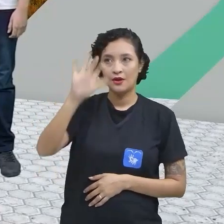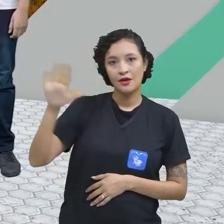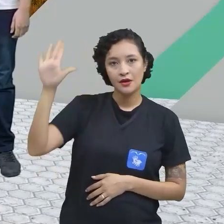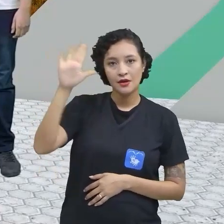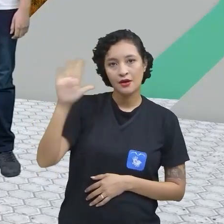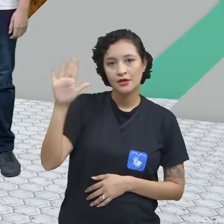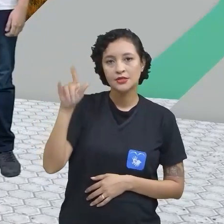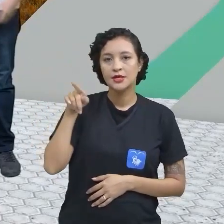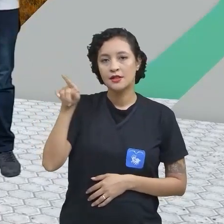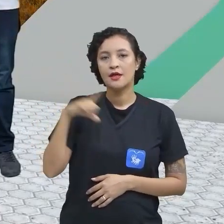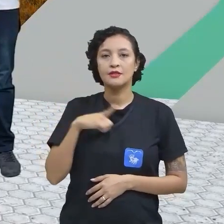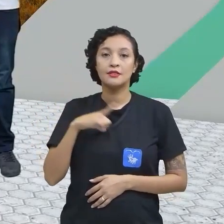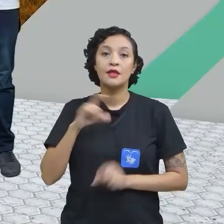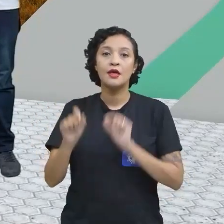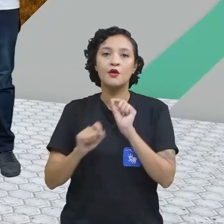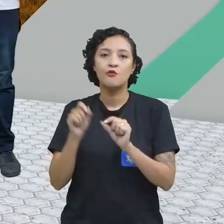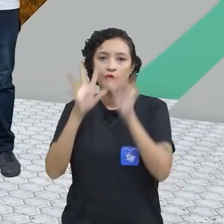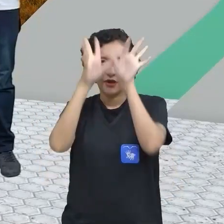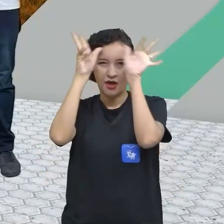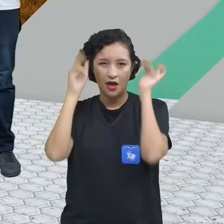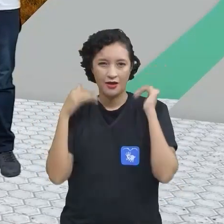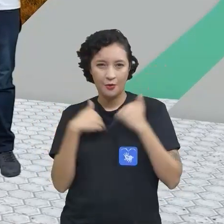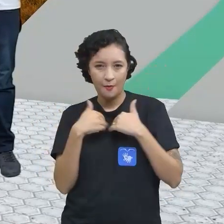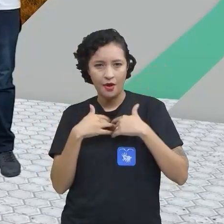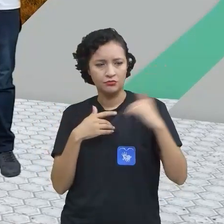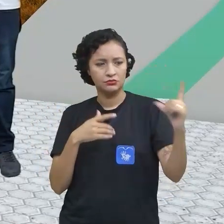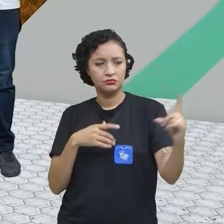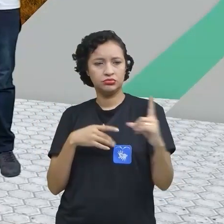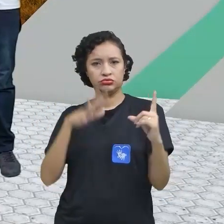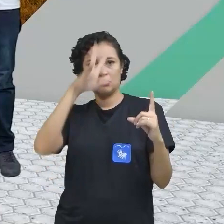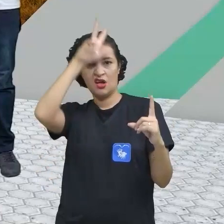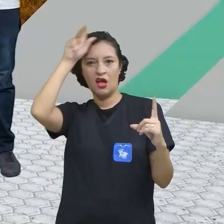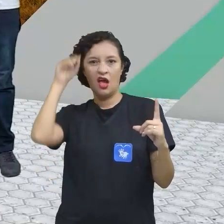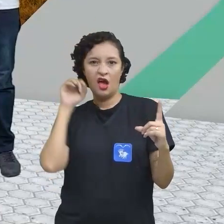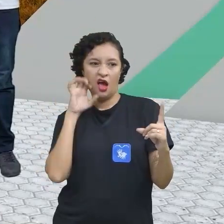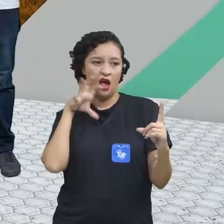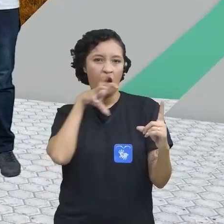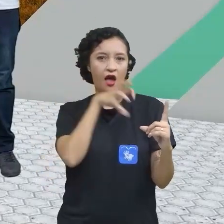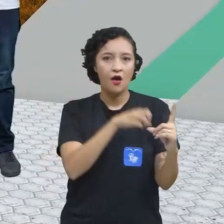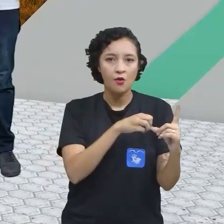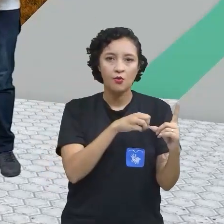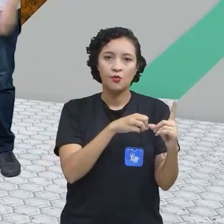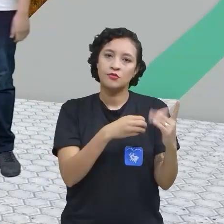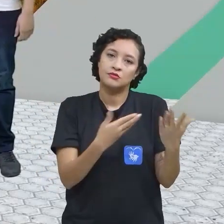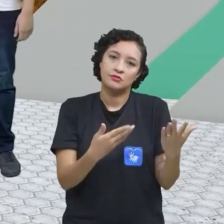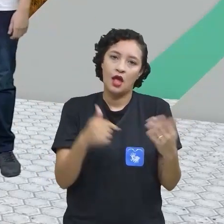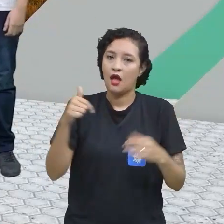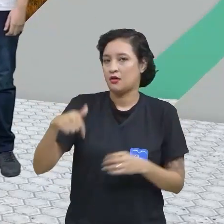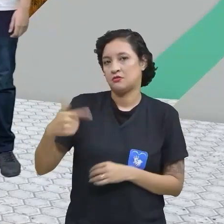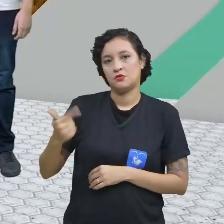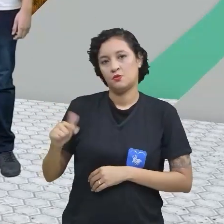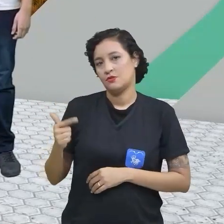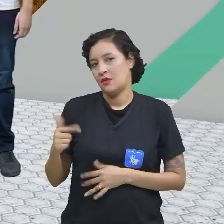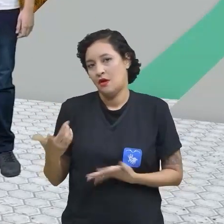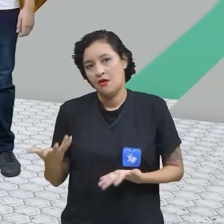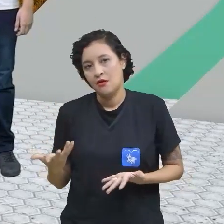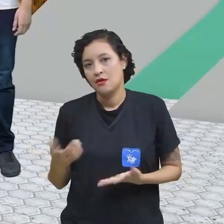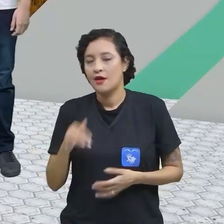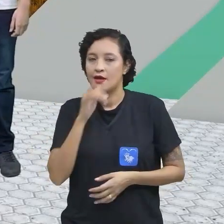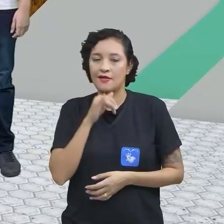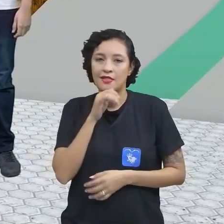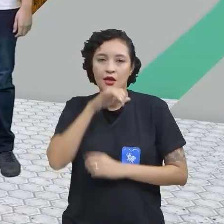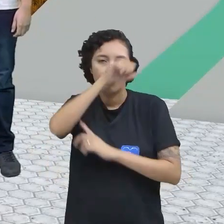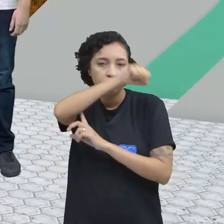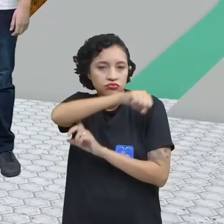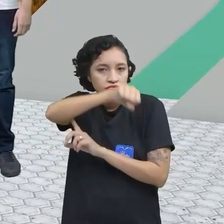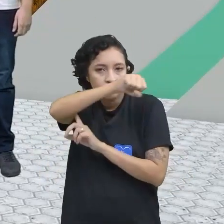existem outros animais para ele manter a cadeia alimentar dele. Ele não pode ir para um lugar onde não tenha esse tipo de animais, como elefante,